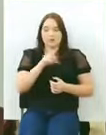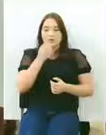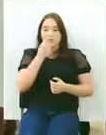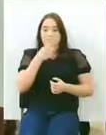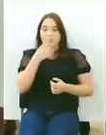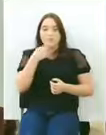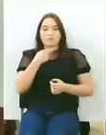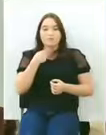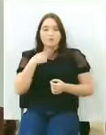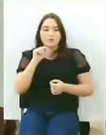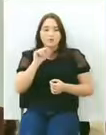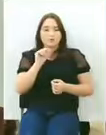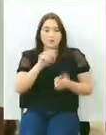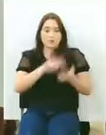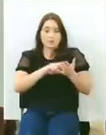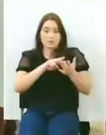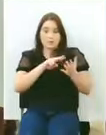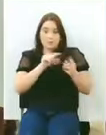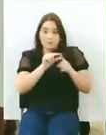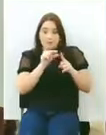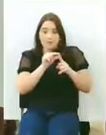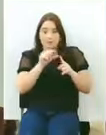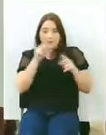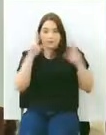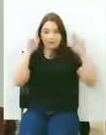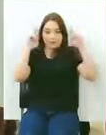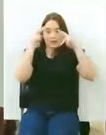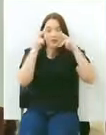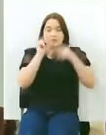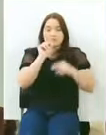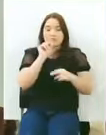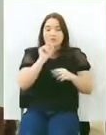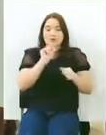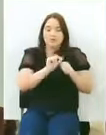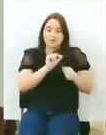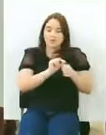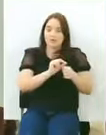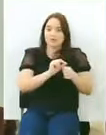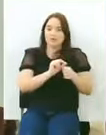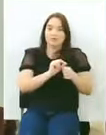Boa vontade é uma palavra grega que significa fazer diante do louvor.